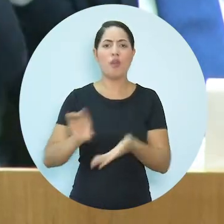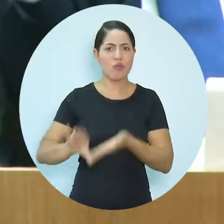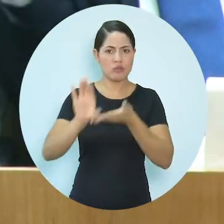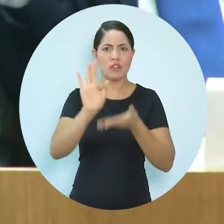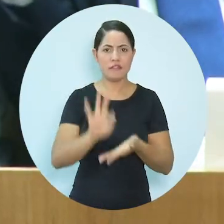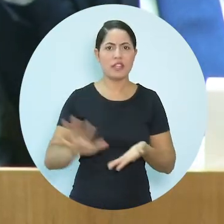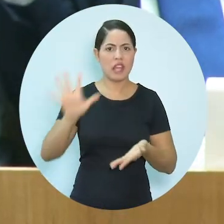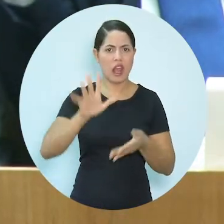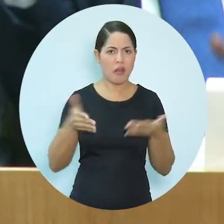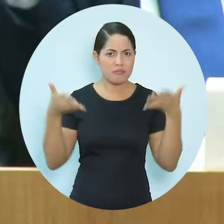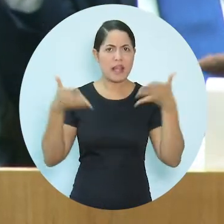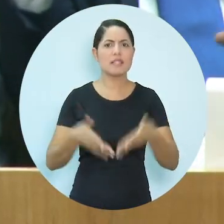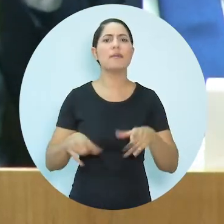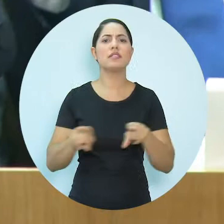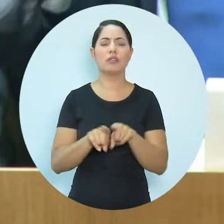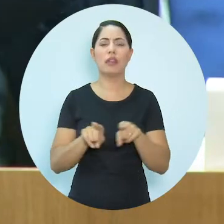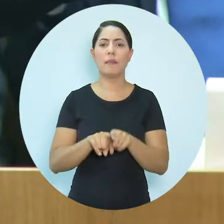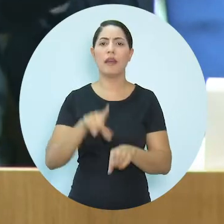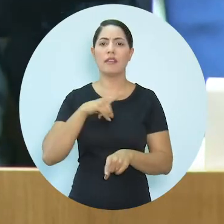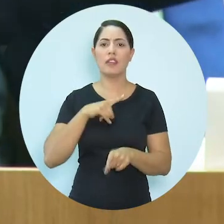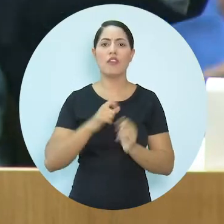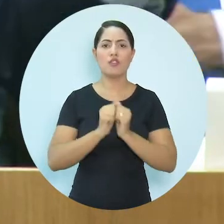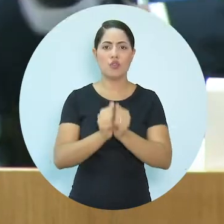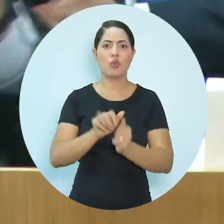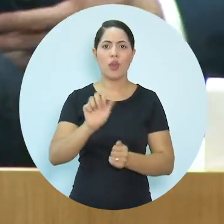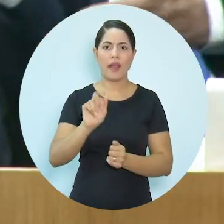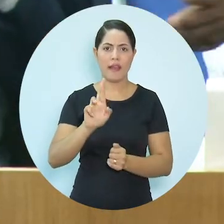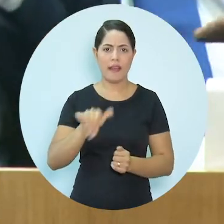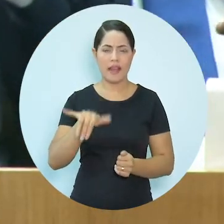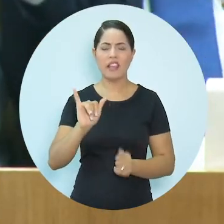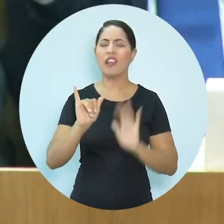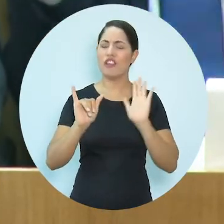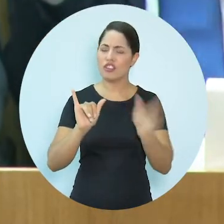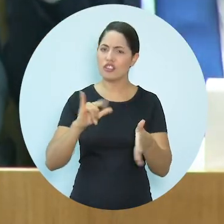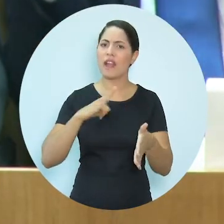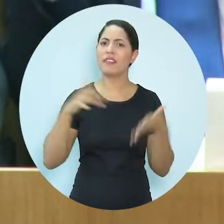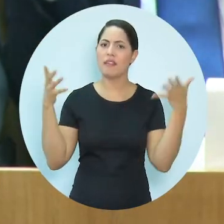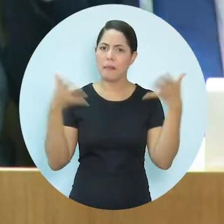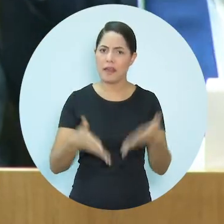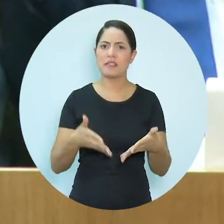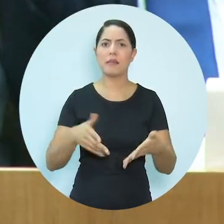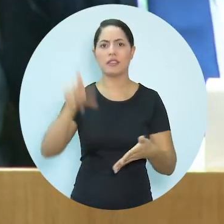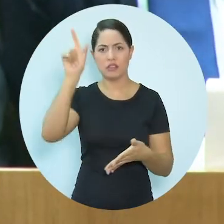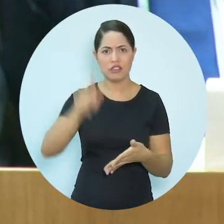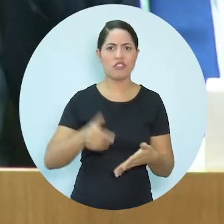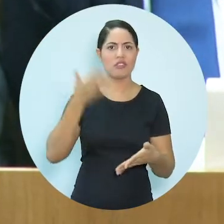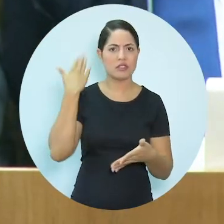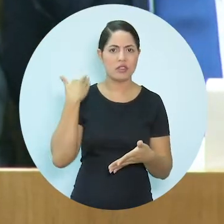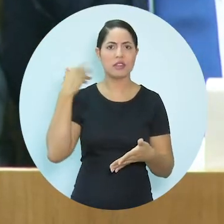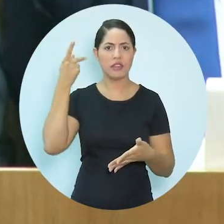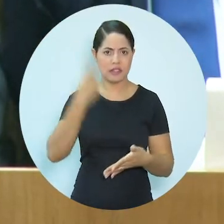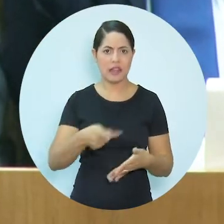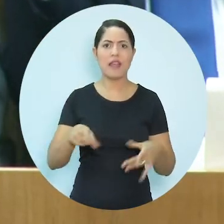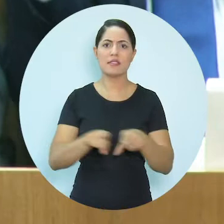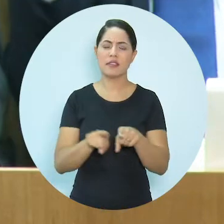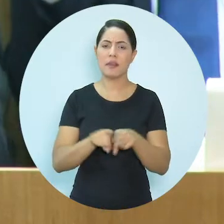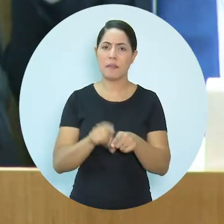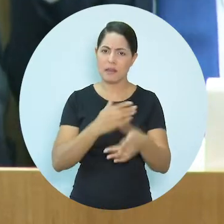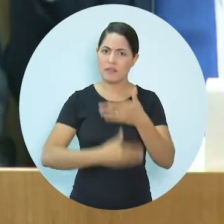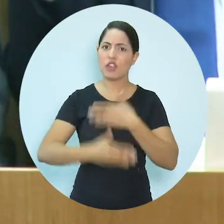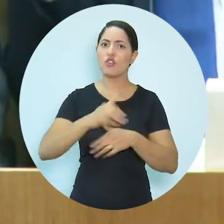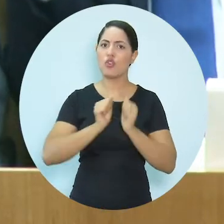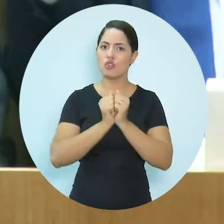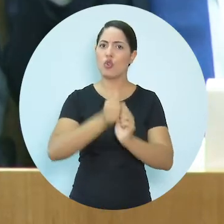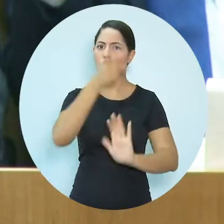Público, com o Conselho Federal da Ordem também. Tivemos o comando aqui do Ari, desde a gestão